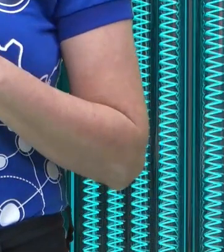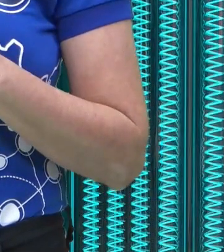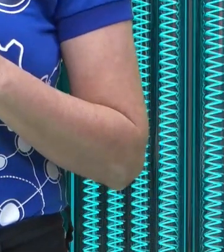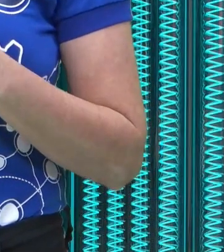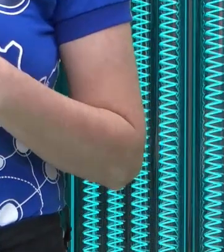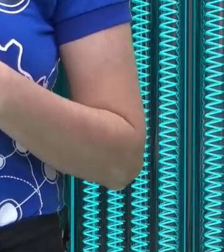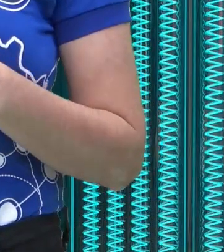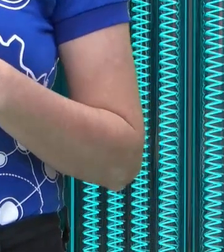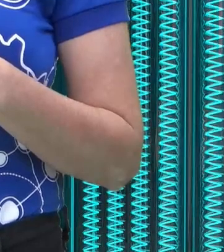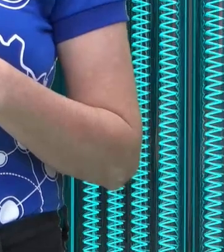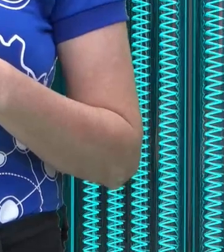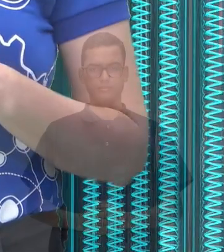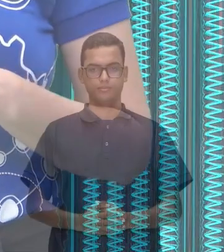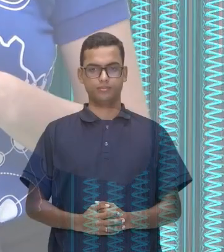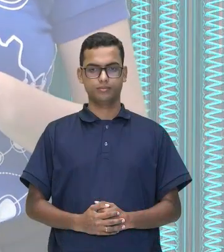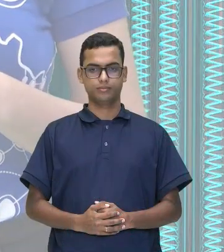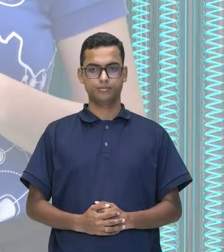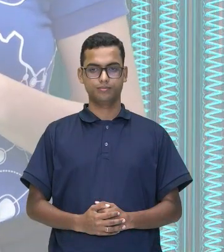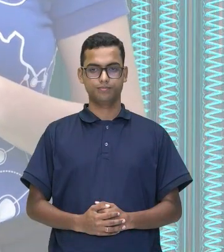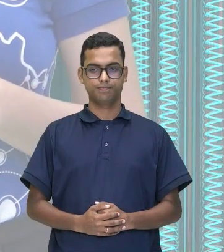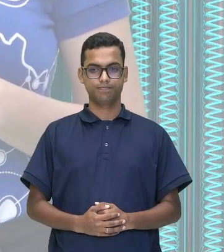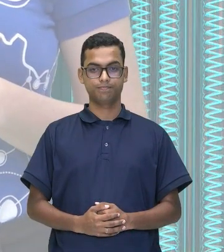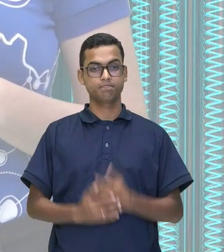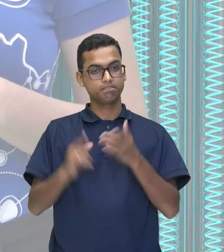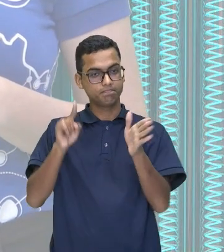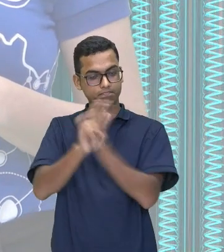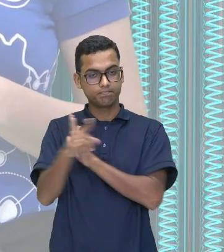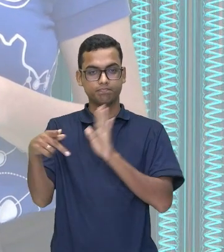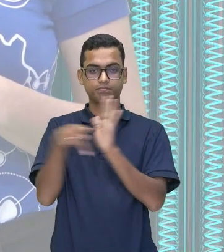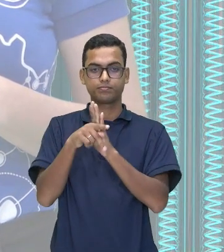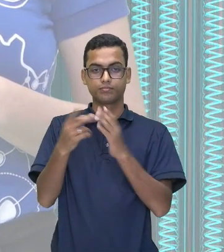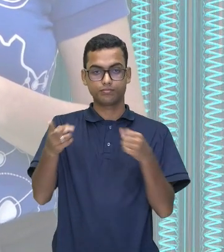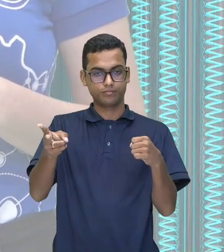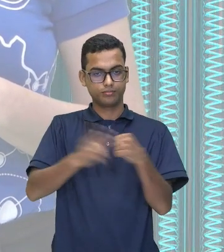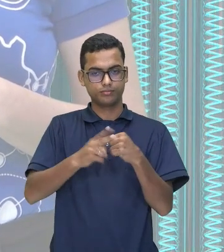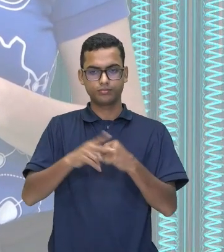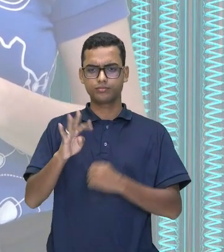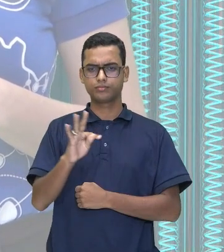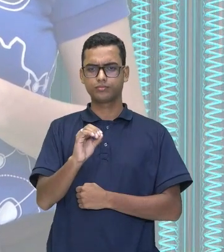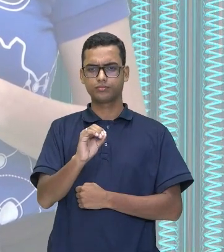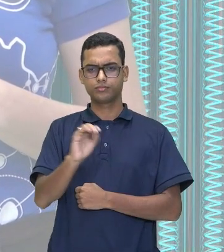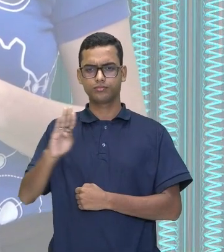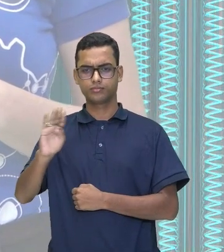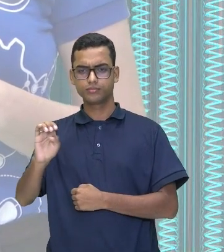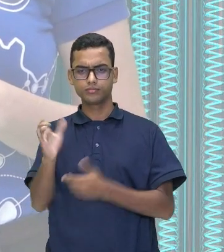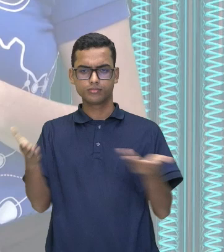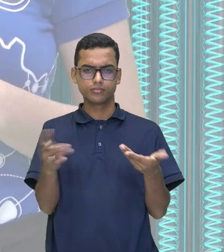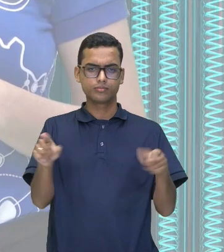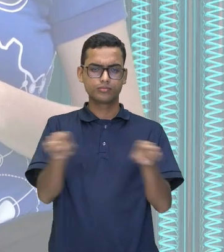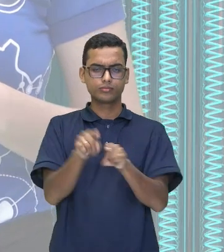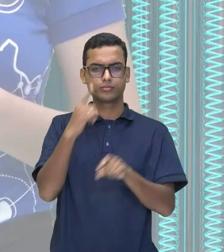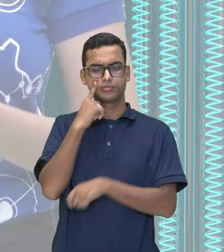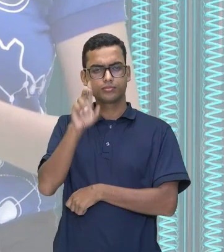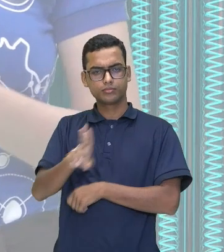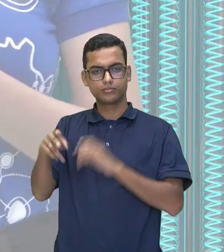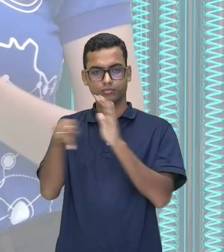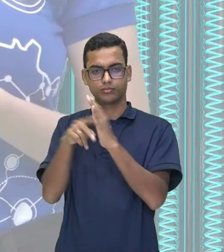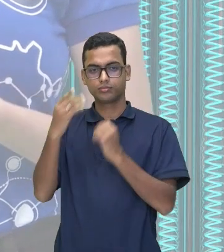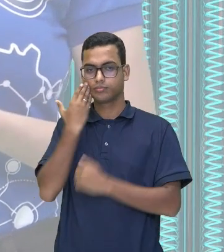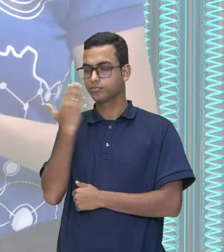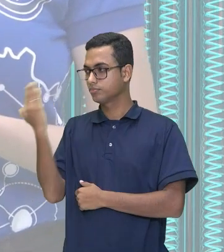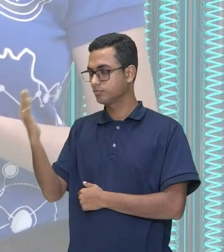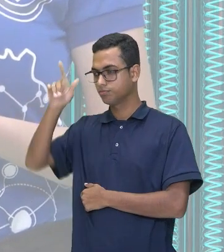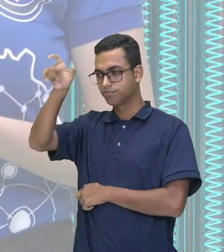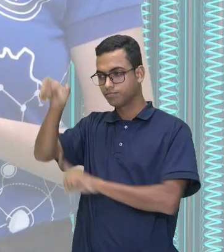as perguntas no past continuous. Verbo to be, sujeito, verbo principal, acompanhado